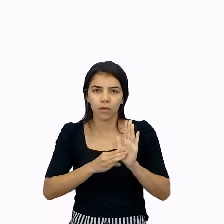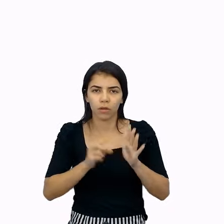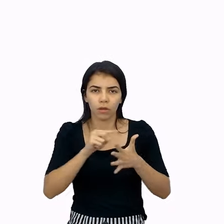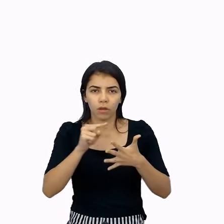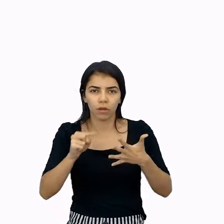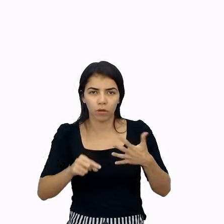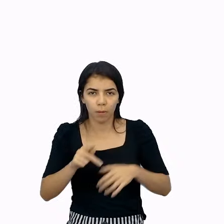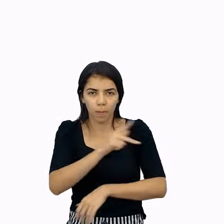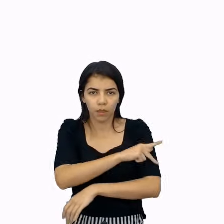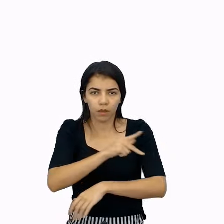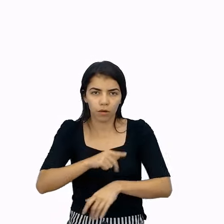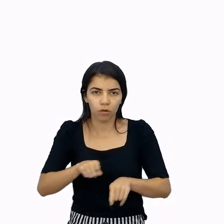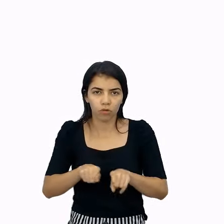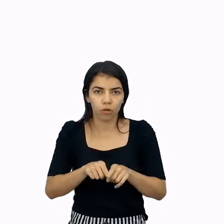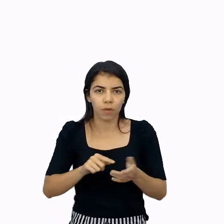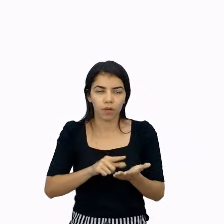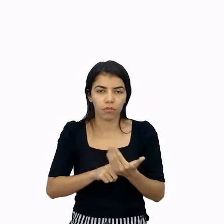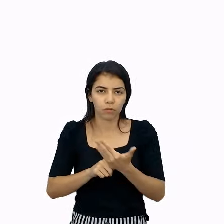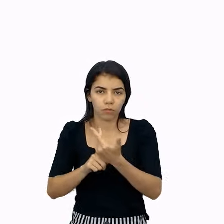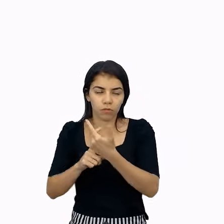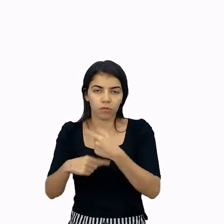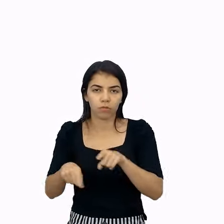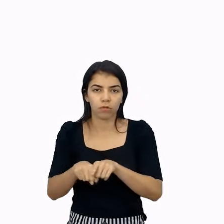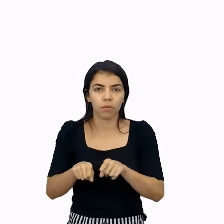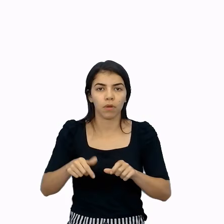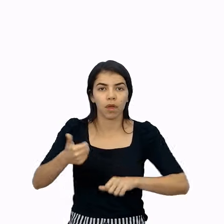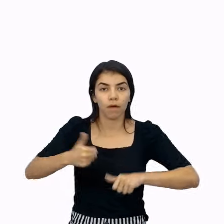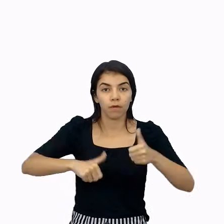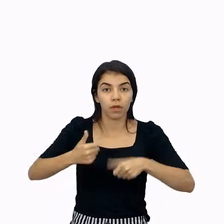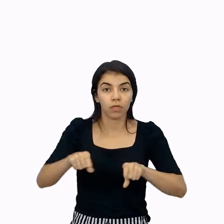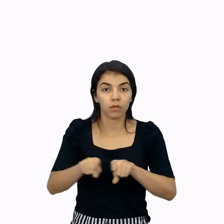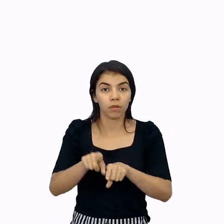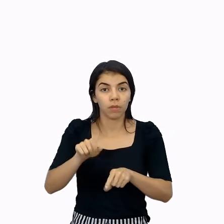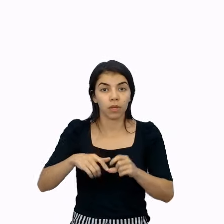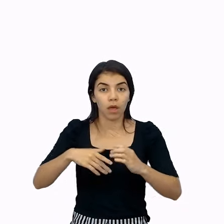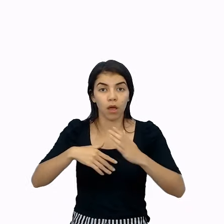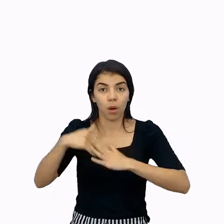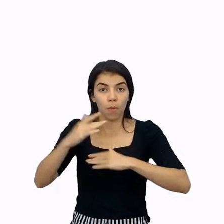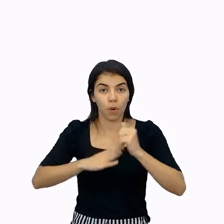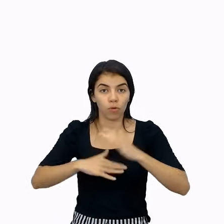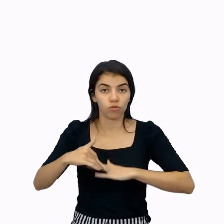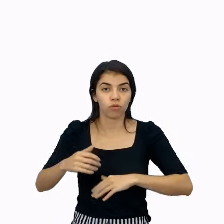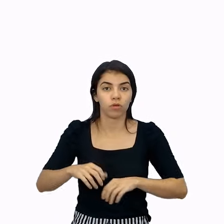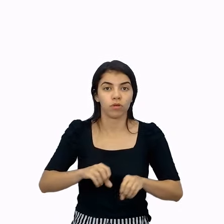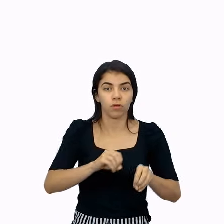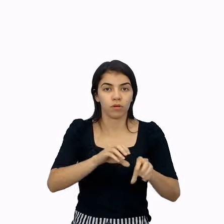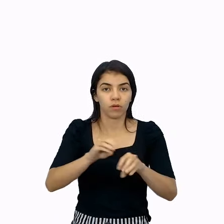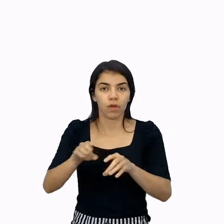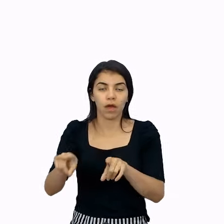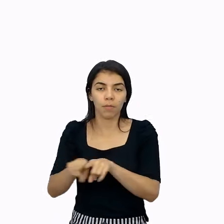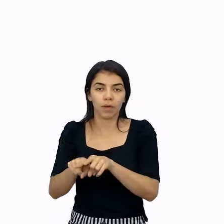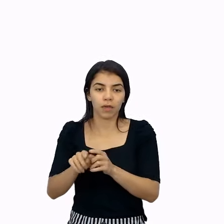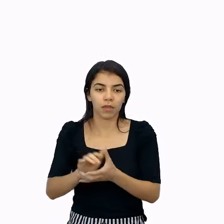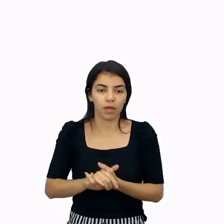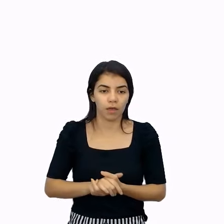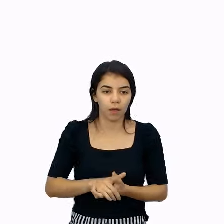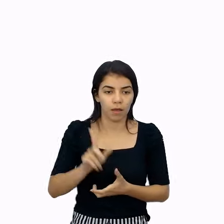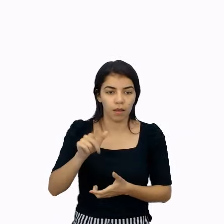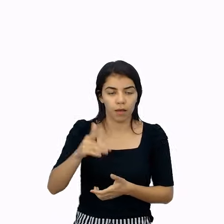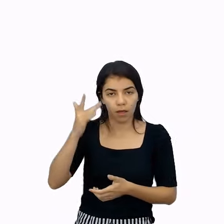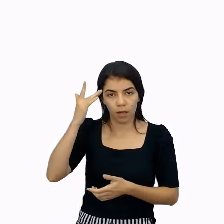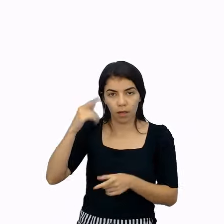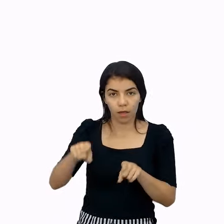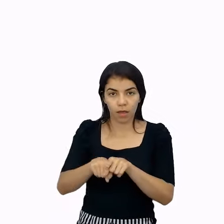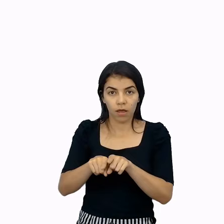pedagógicas e tecnológicas. A avaliação é um processo de ensino e aprendizagem que propicia revisões